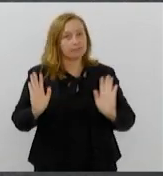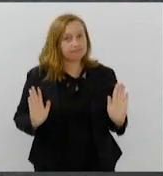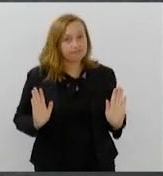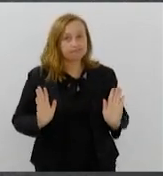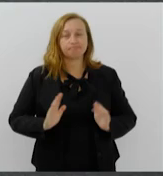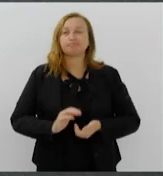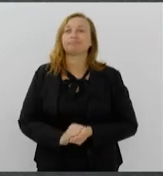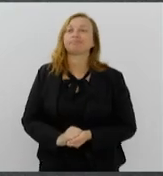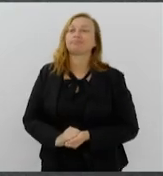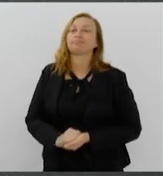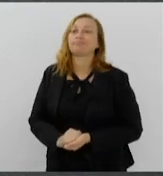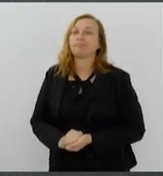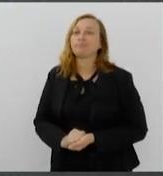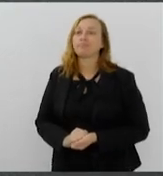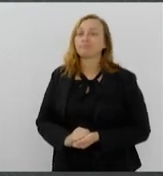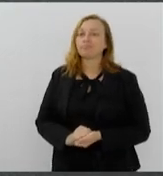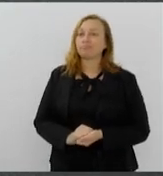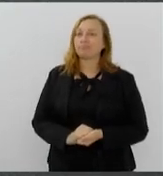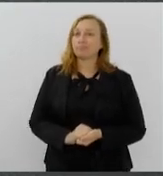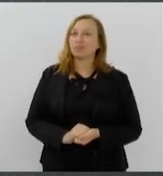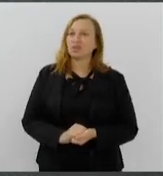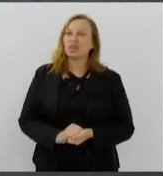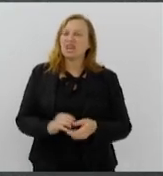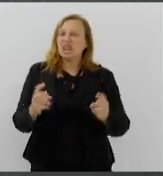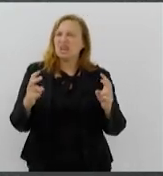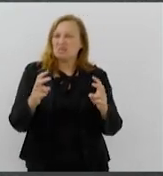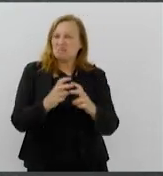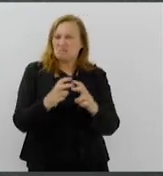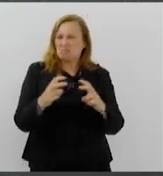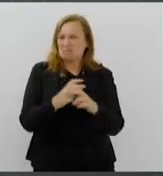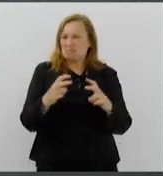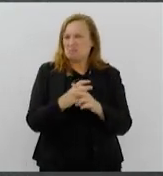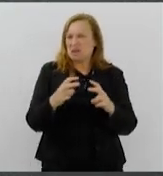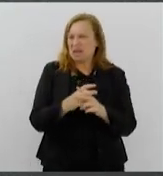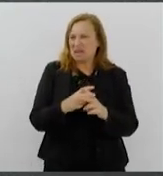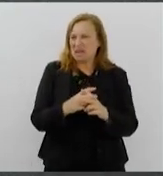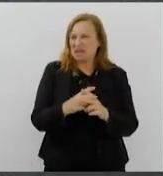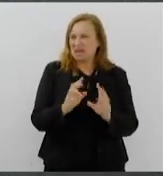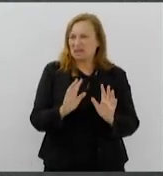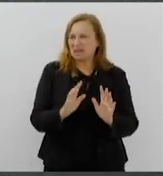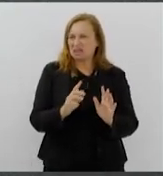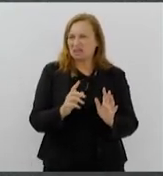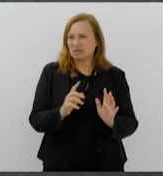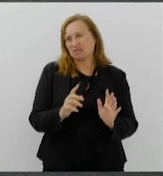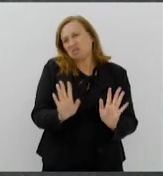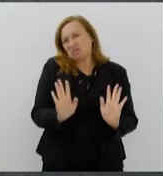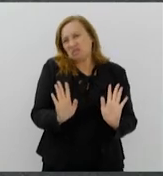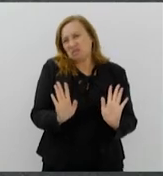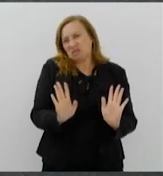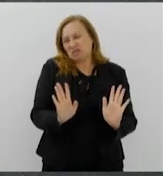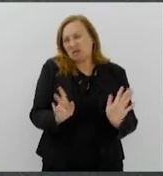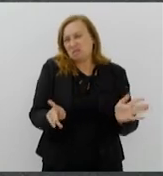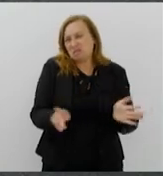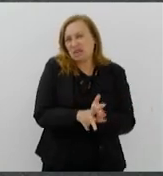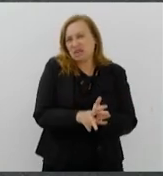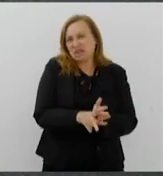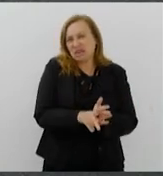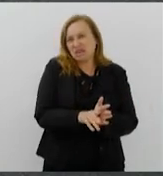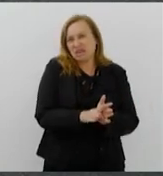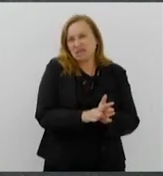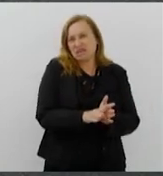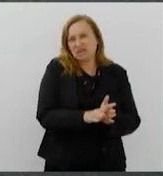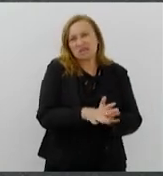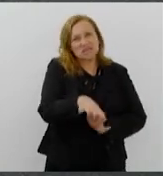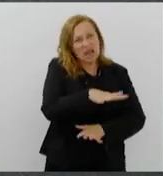Ora, notas e intrigas fazem parte do processo político. Os